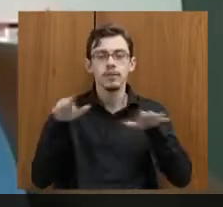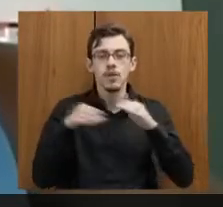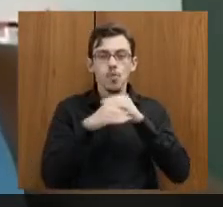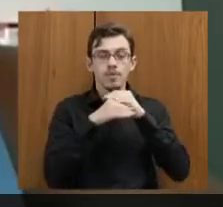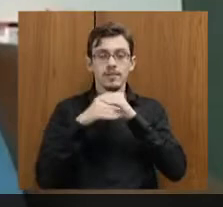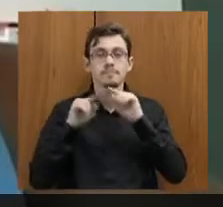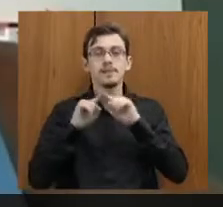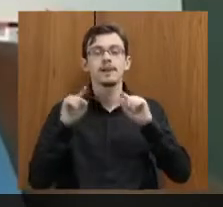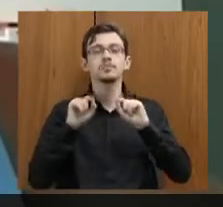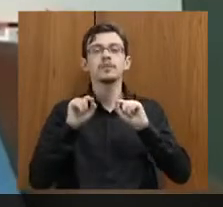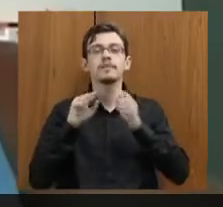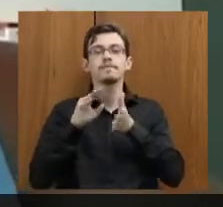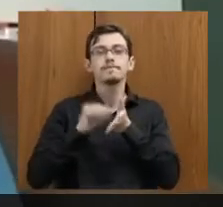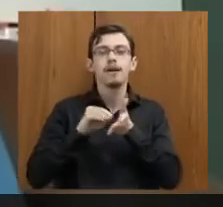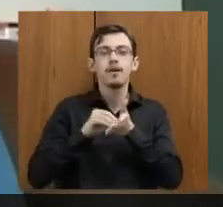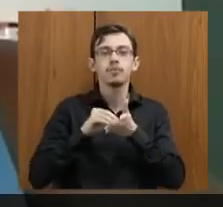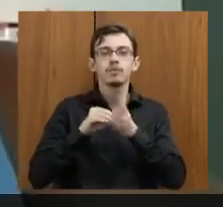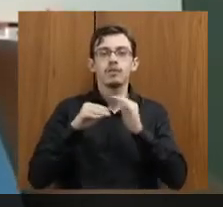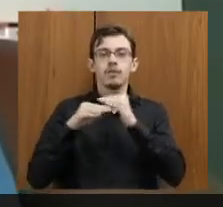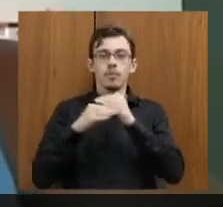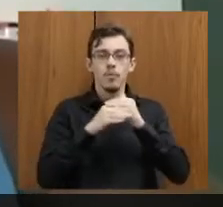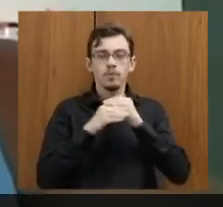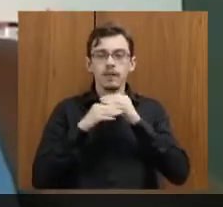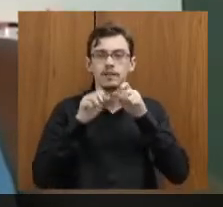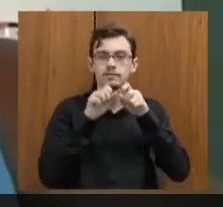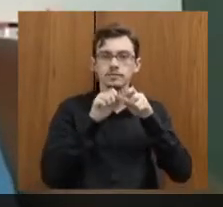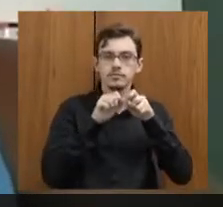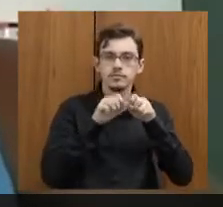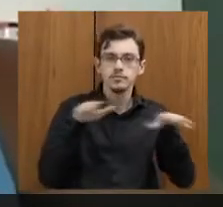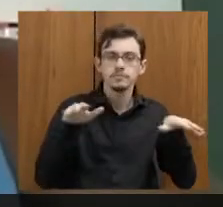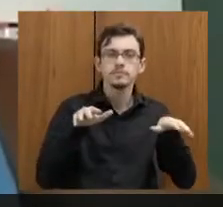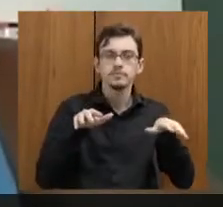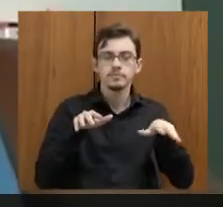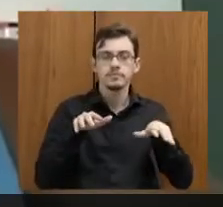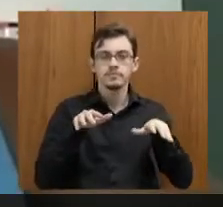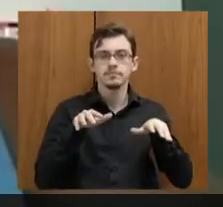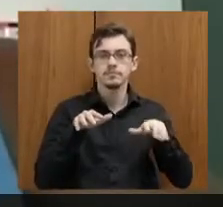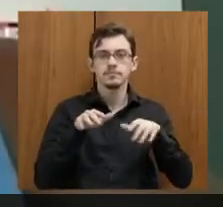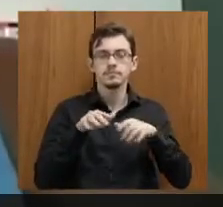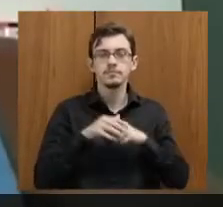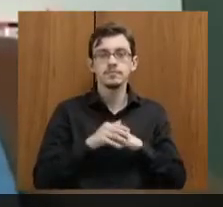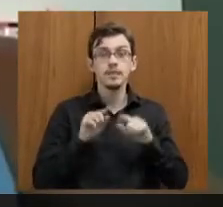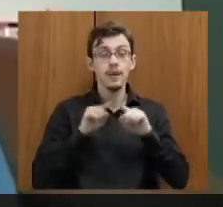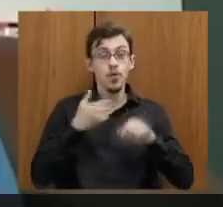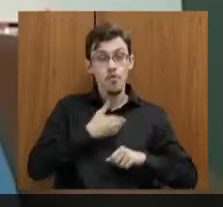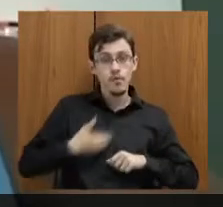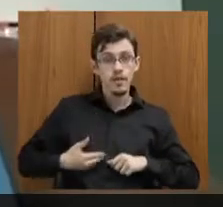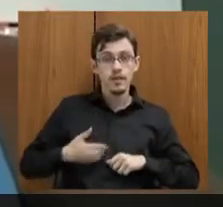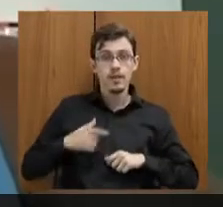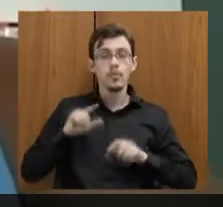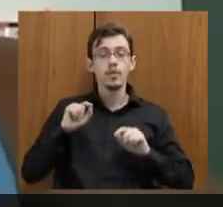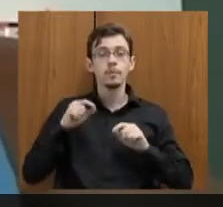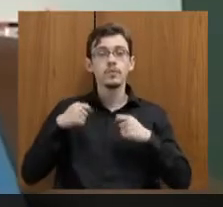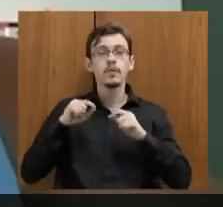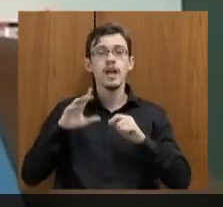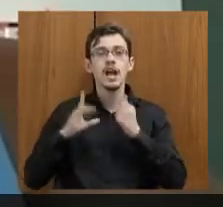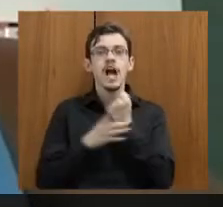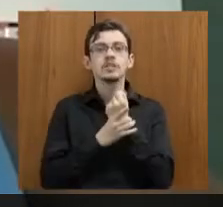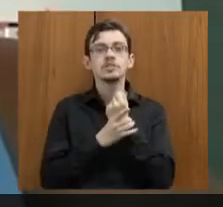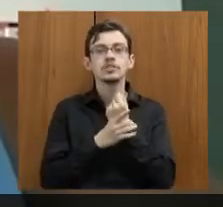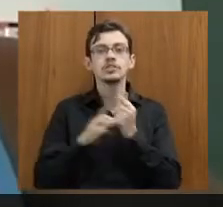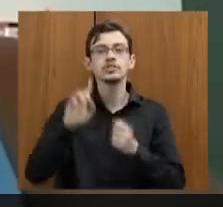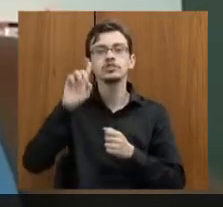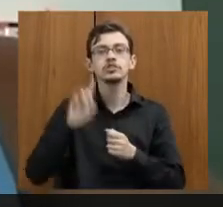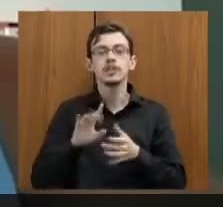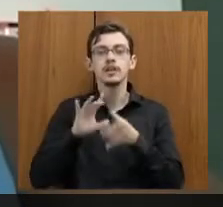afirmação de proteção e de garantia de direitos e liberdade para